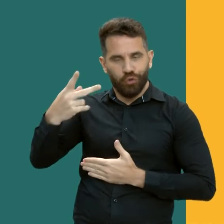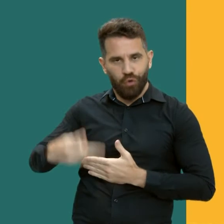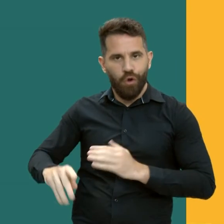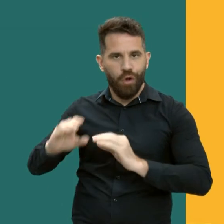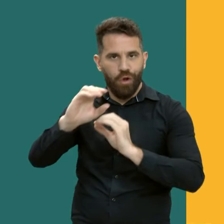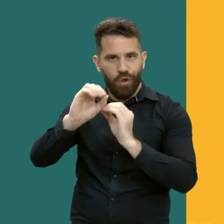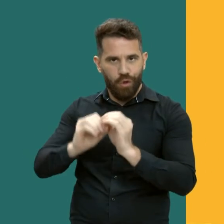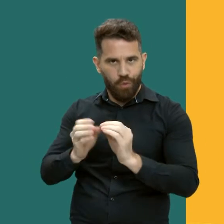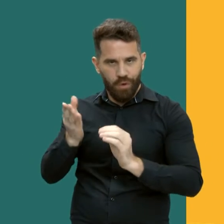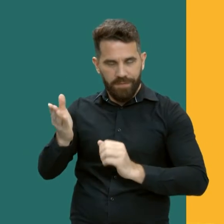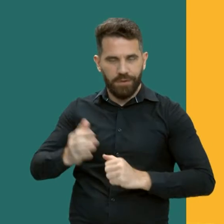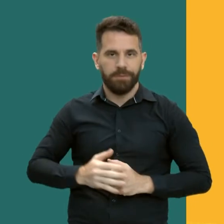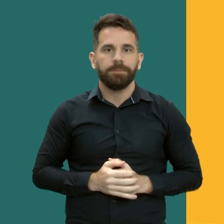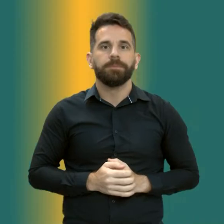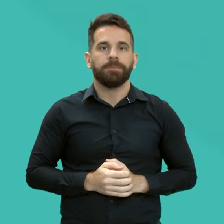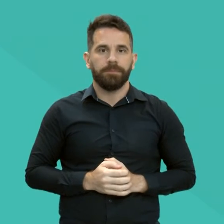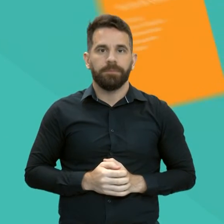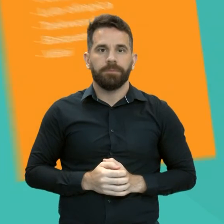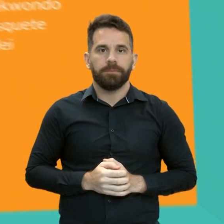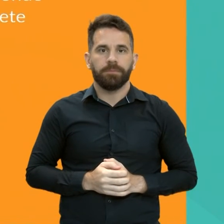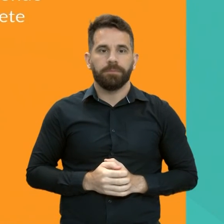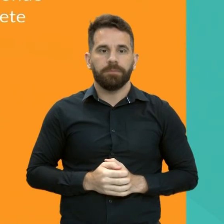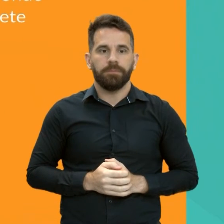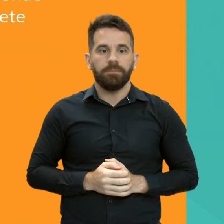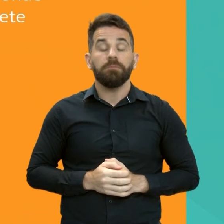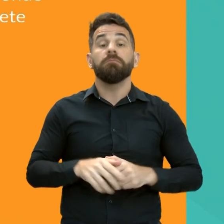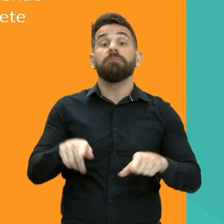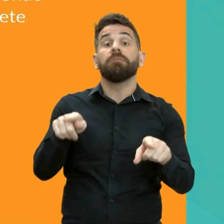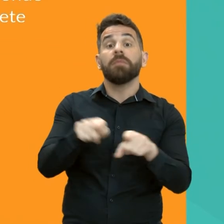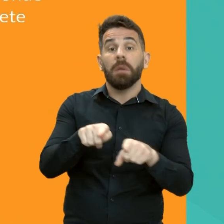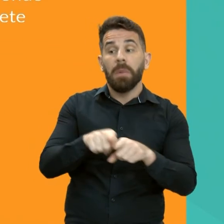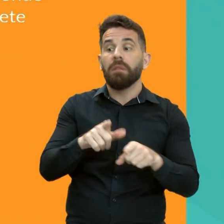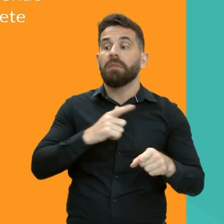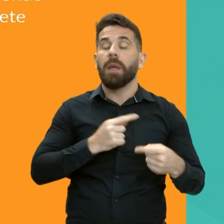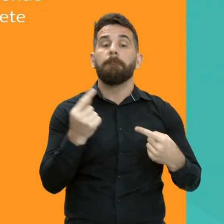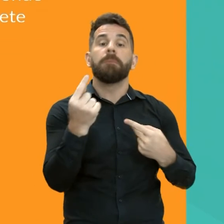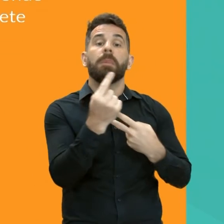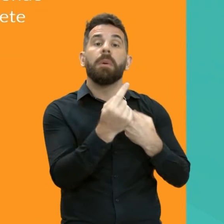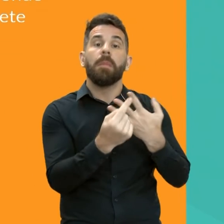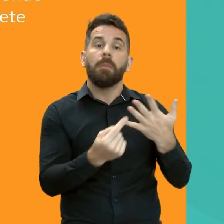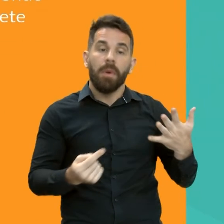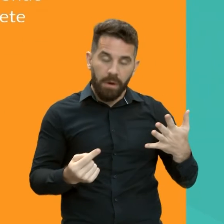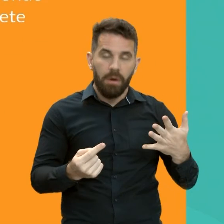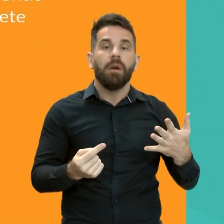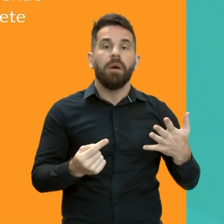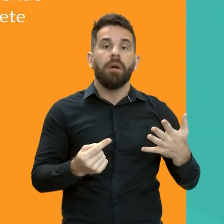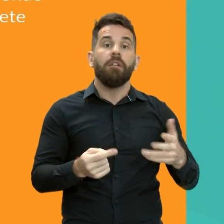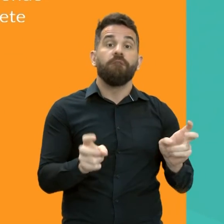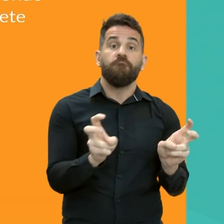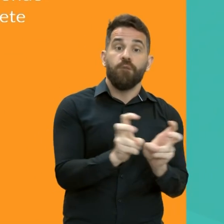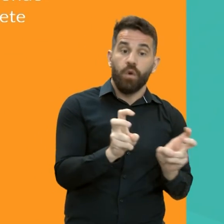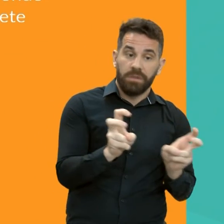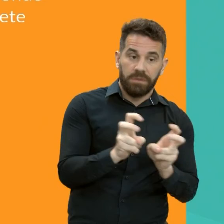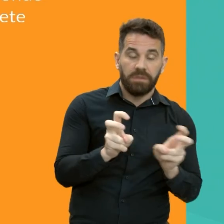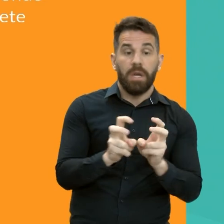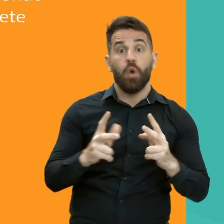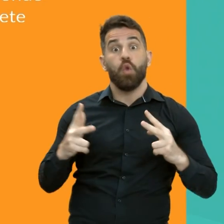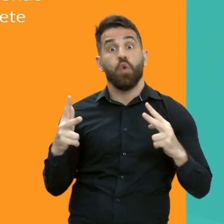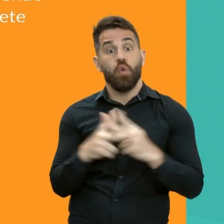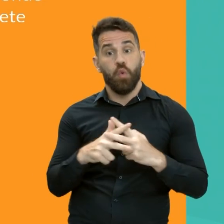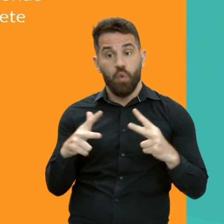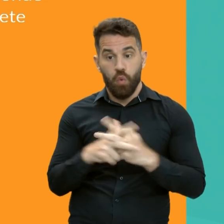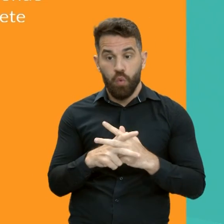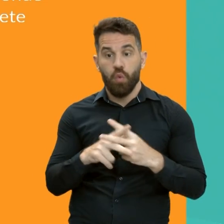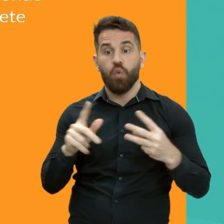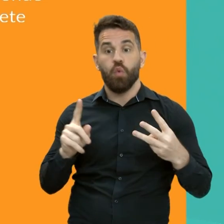à Educação da UFG, e oferece as seguintes modalidades: futsal, luta olímpica,